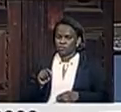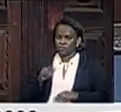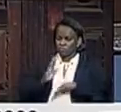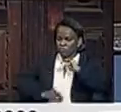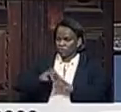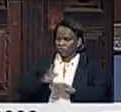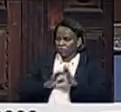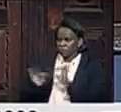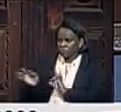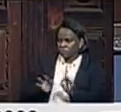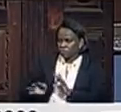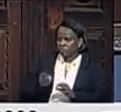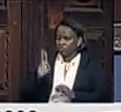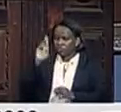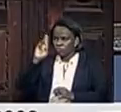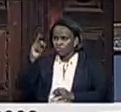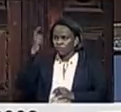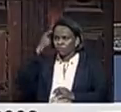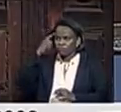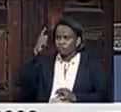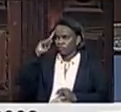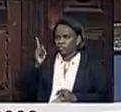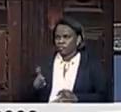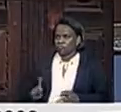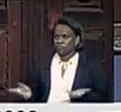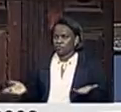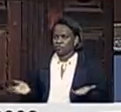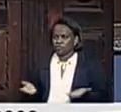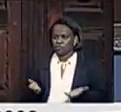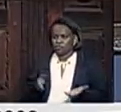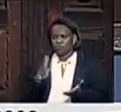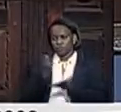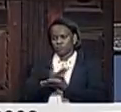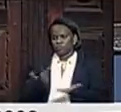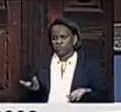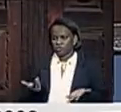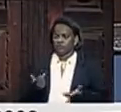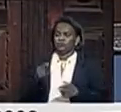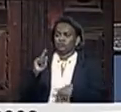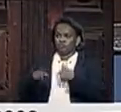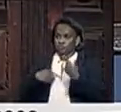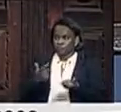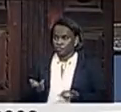falta de planejamento e gestão, aconteceu depois de que essa Casa,